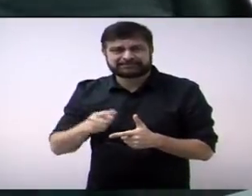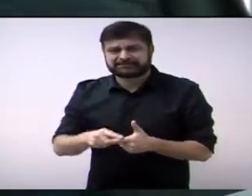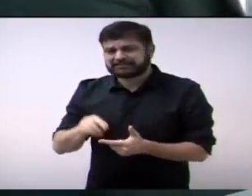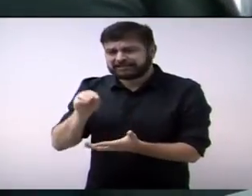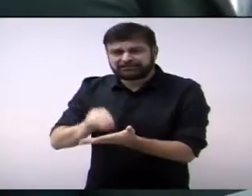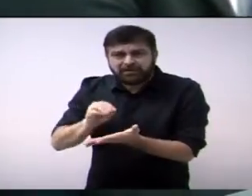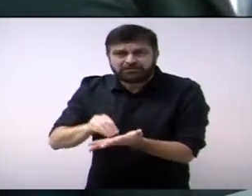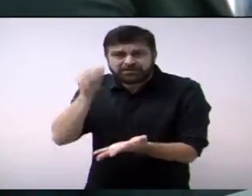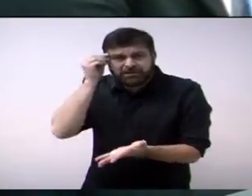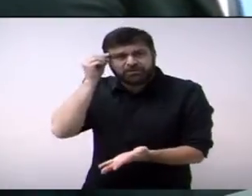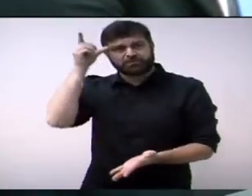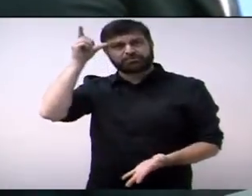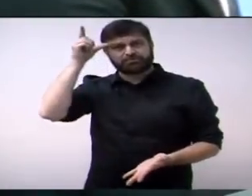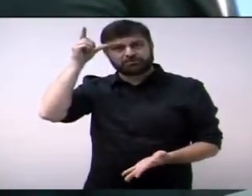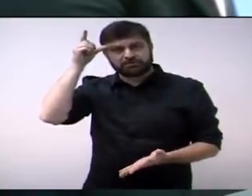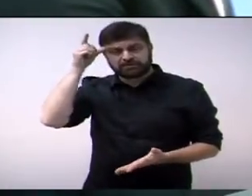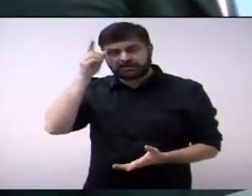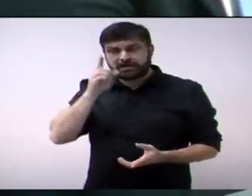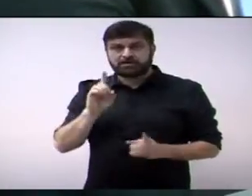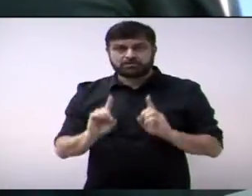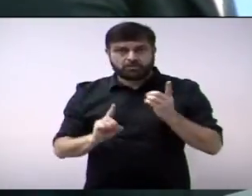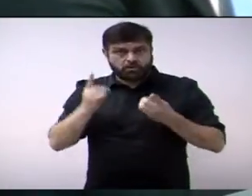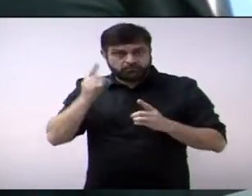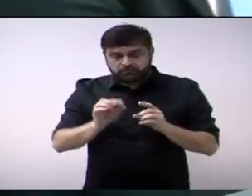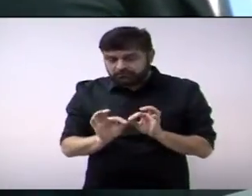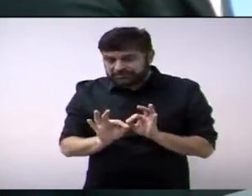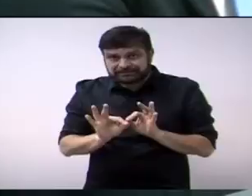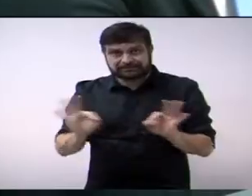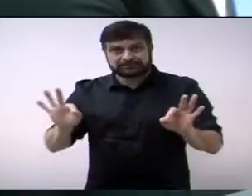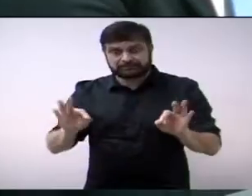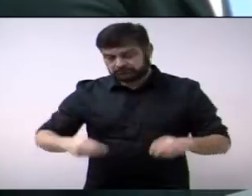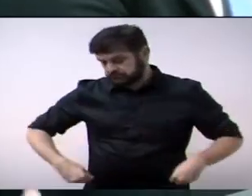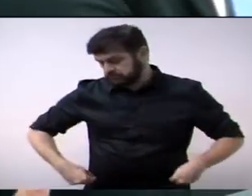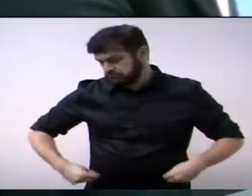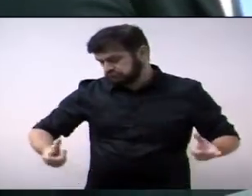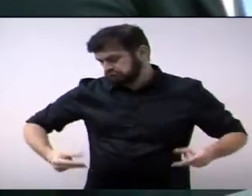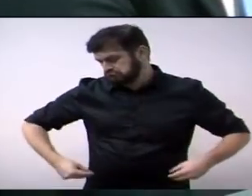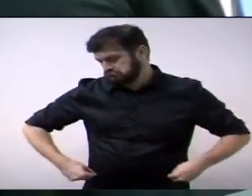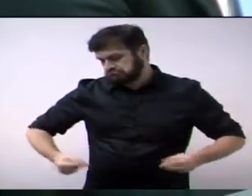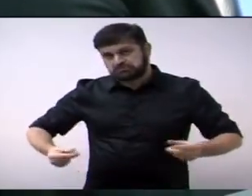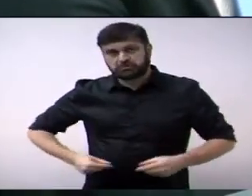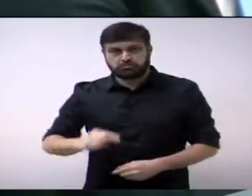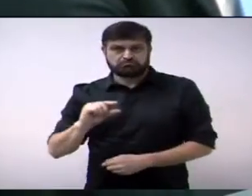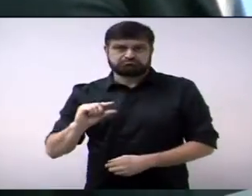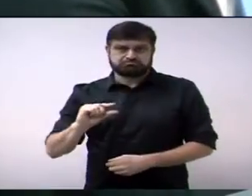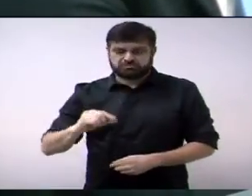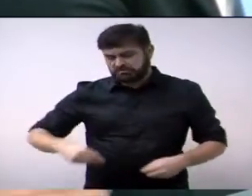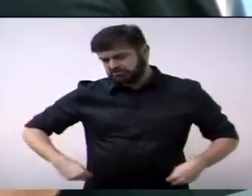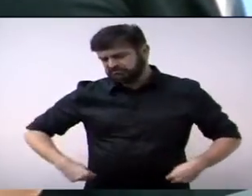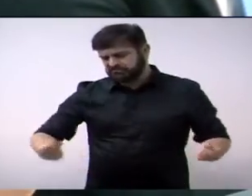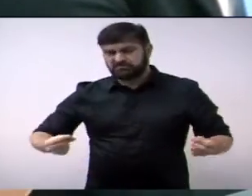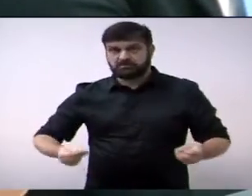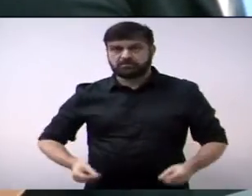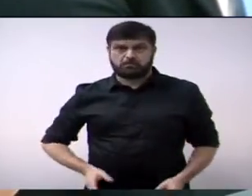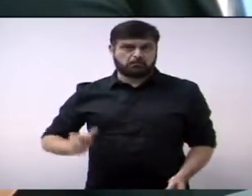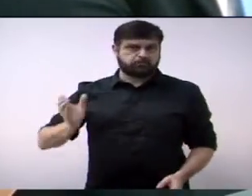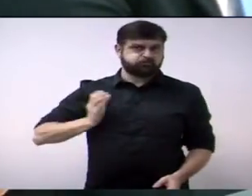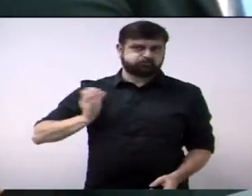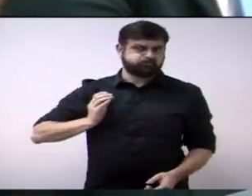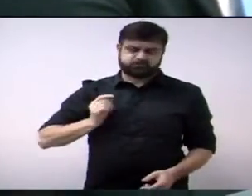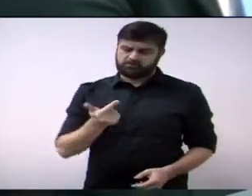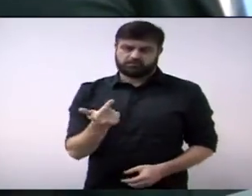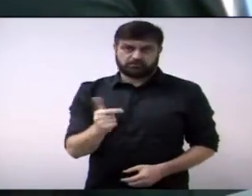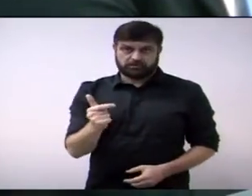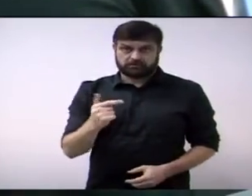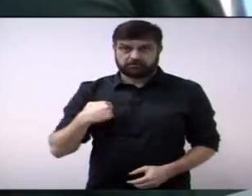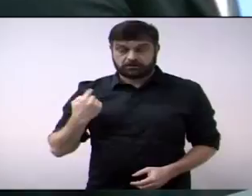qualquer coisa. A festa foi super simples, o gasto insignificante perante o orçamento, né? E até a